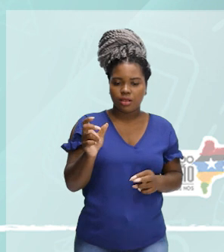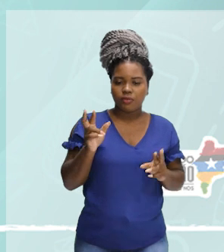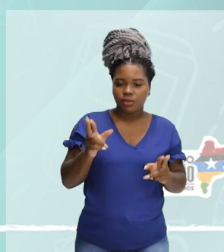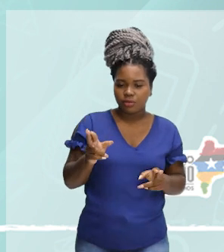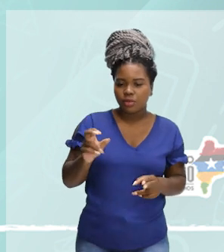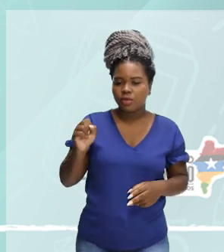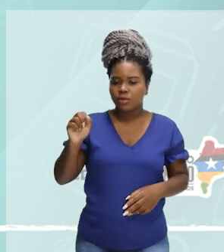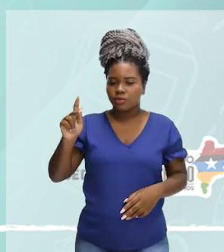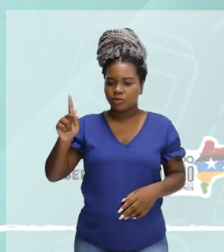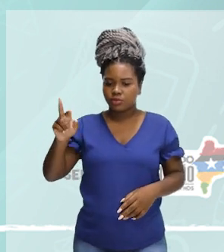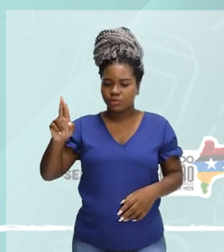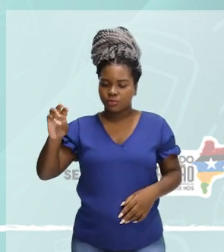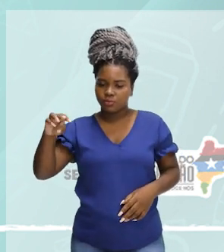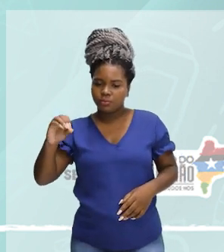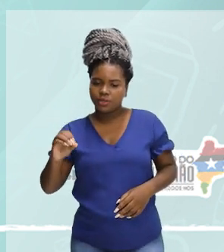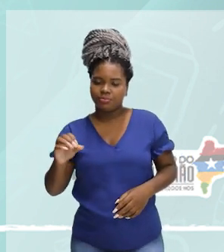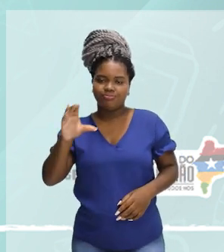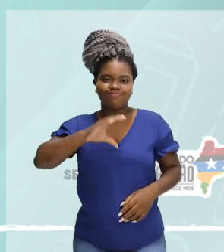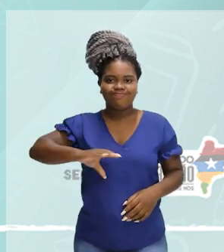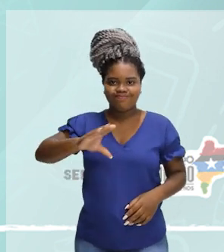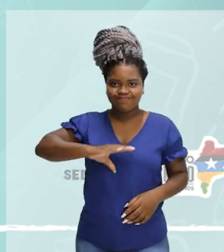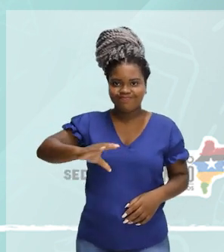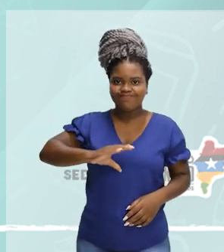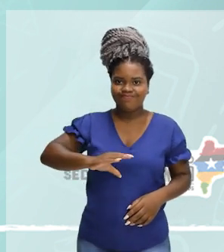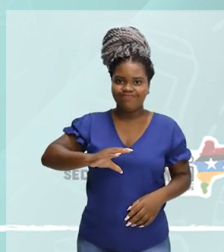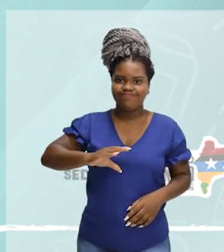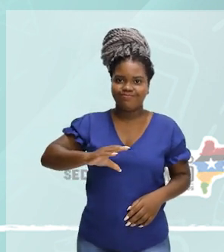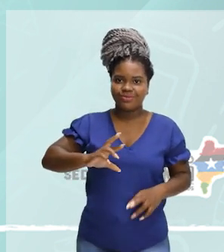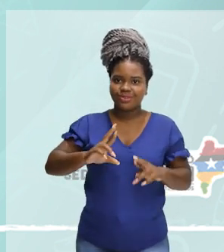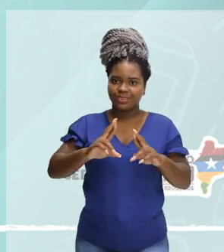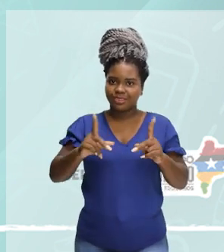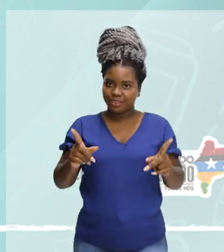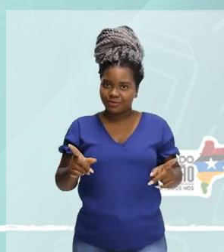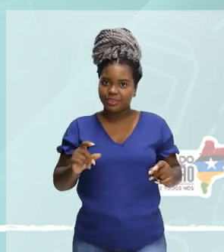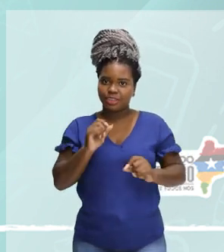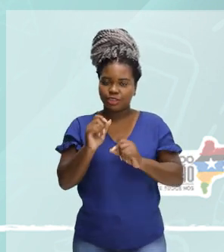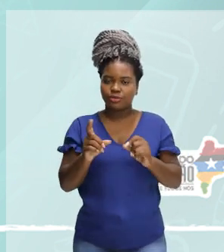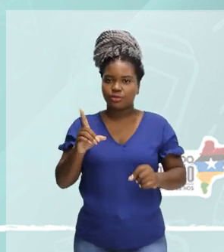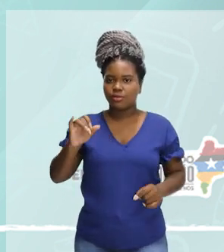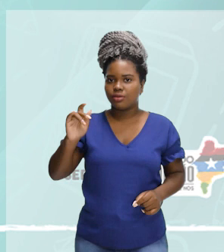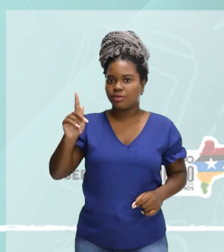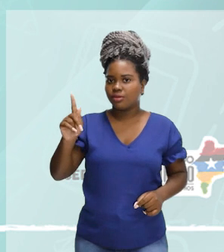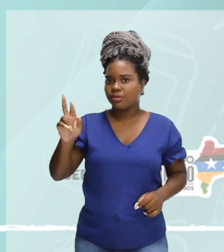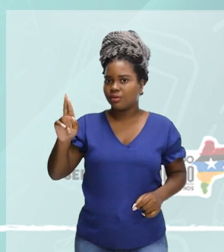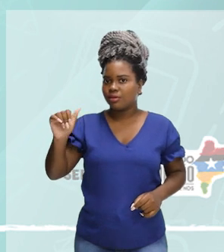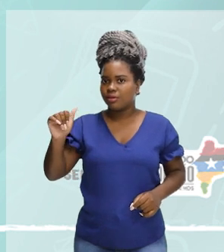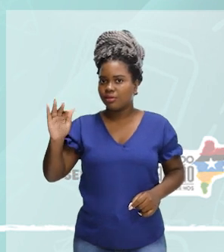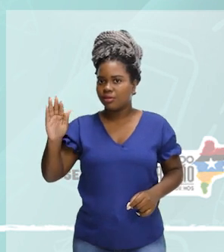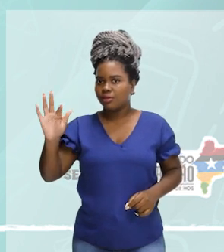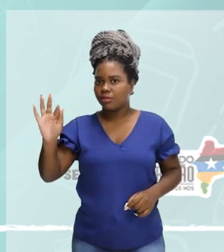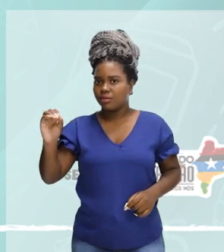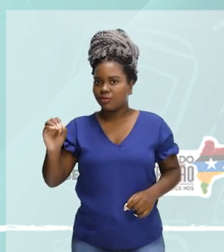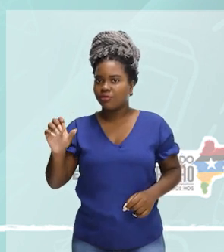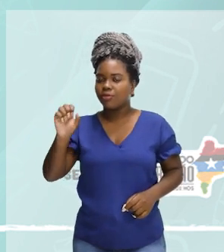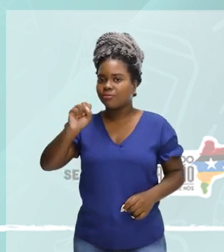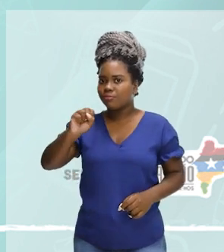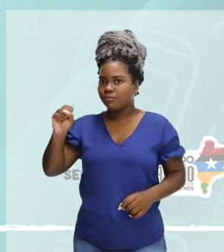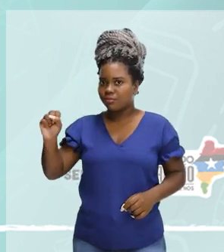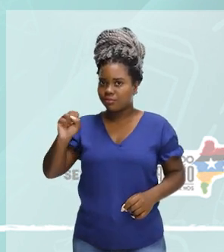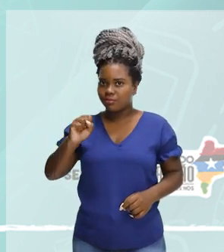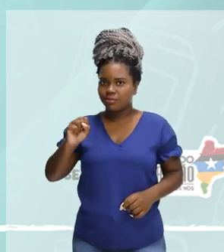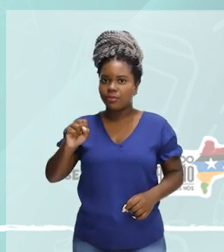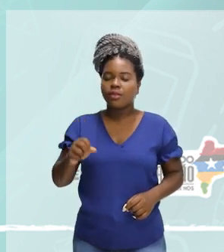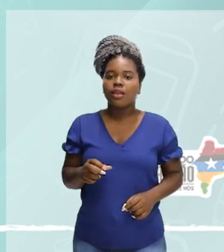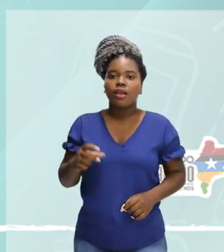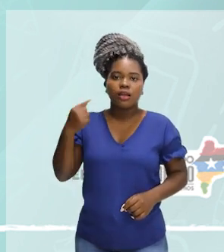portuguesa, supremo e altíssimo, com a diferença que o meu dígrafo é 2 S e aqui em espanhol apenas